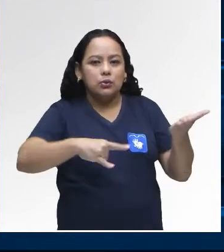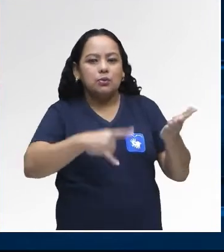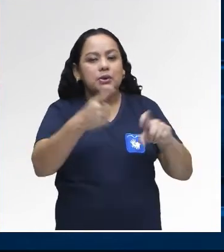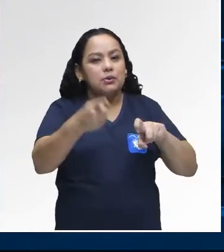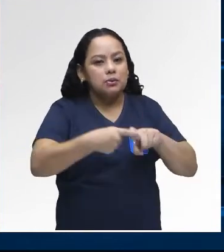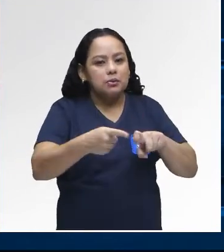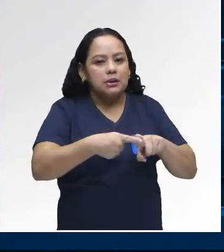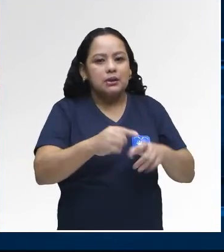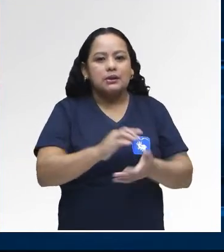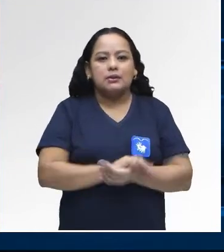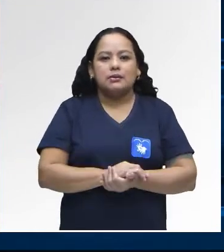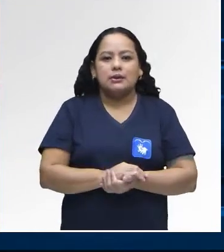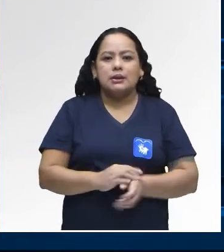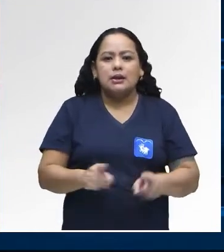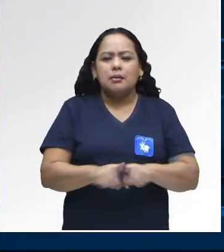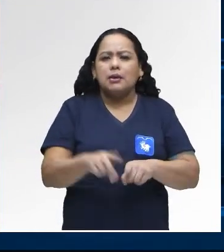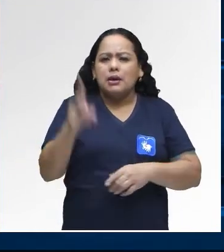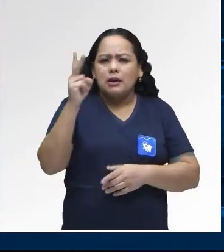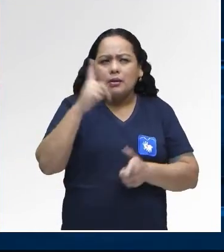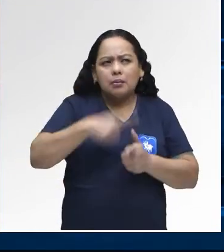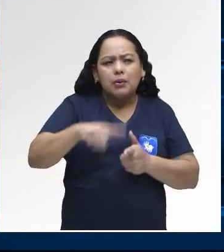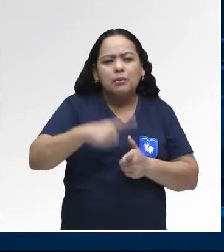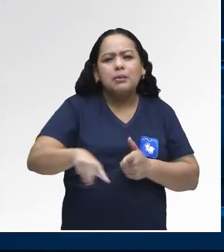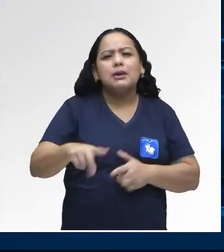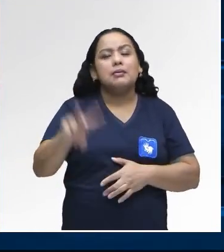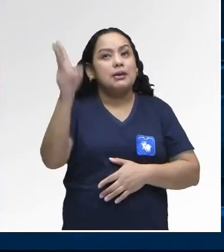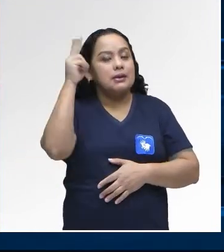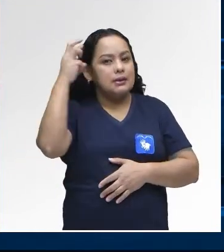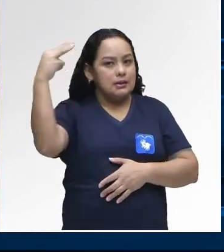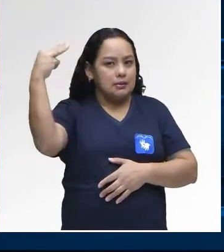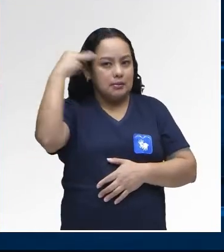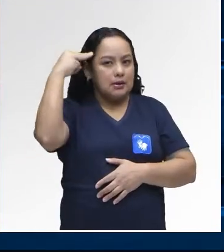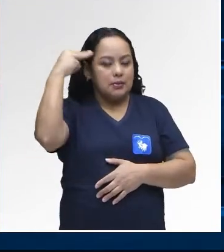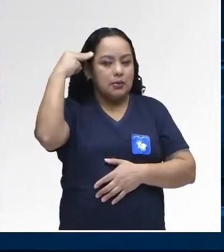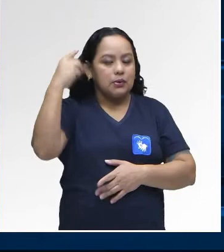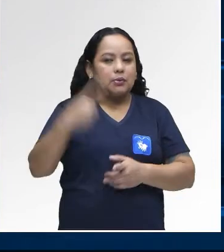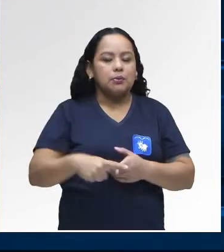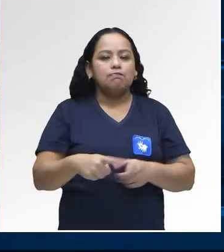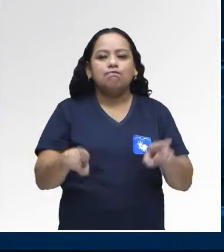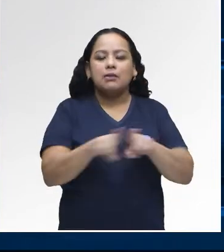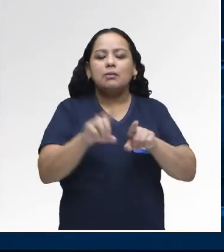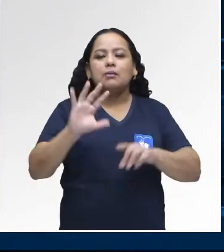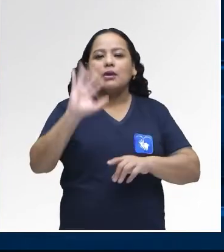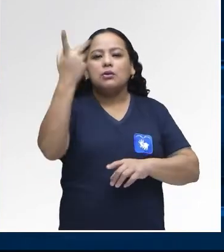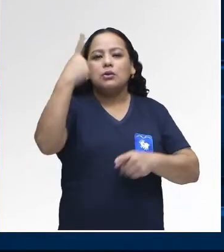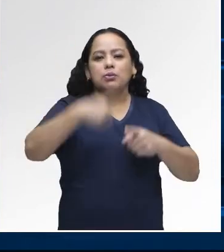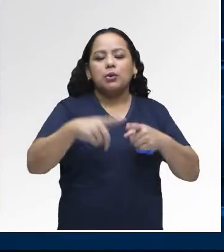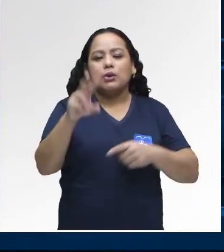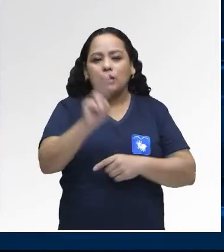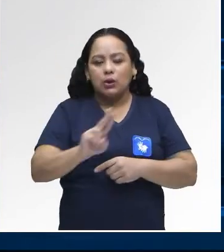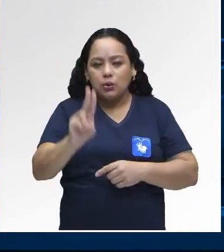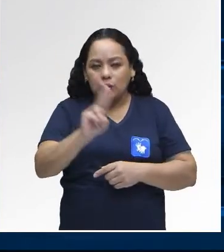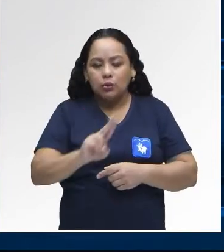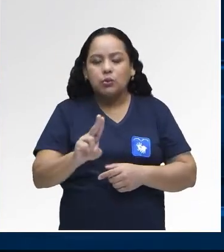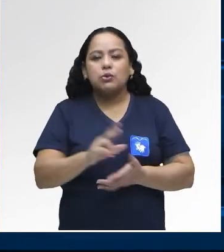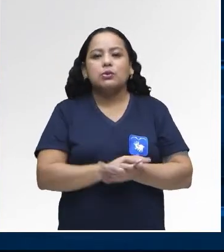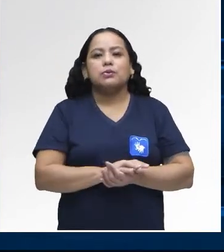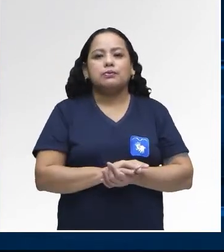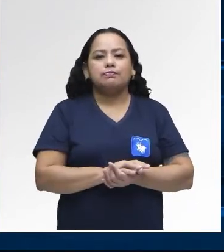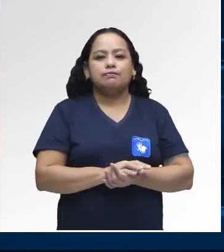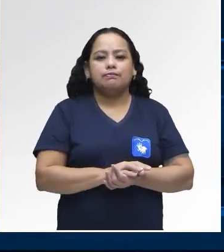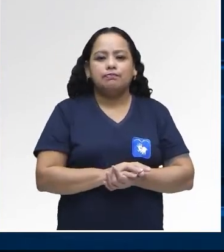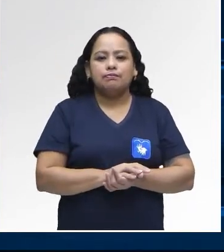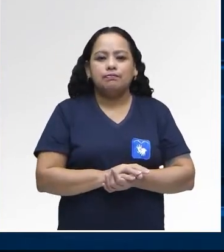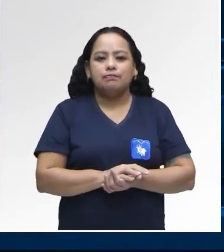problemas, né, para lembrar certas situações, que pode ser consequência também do uso inadequado de